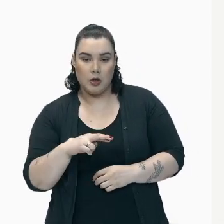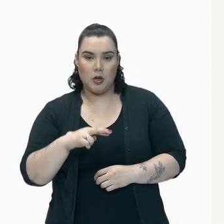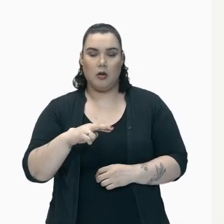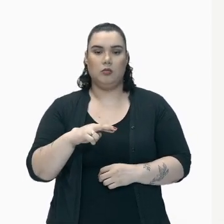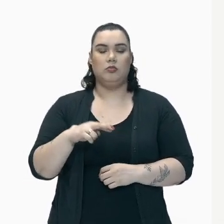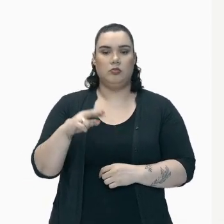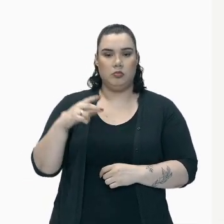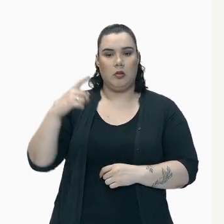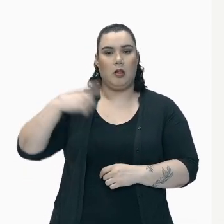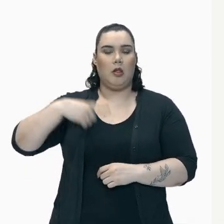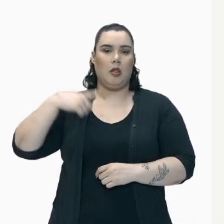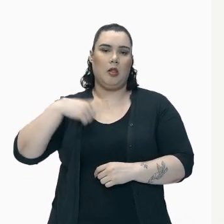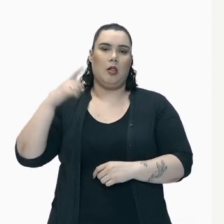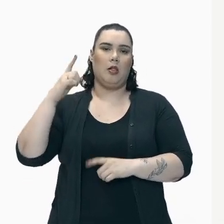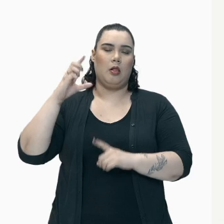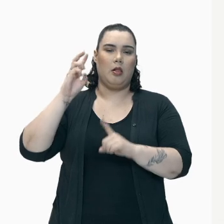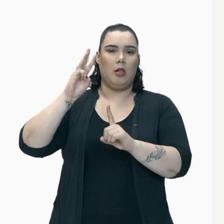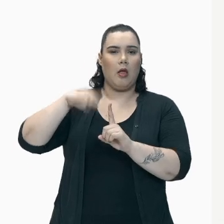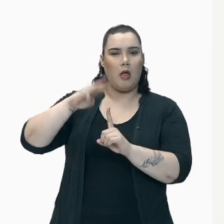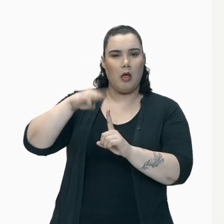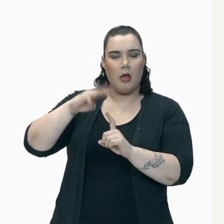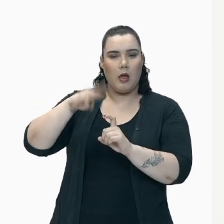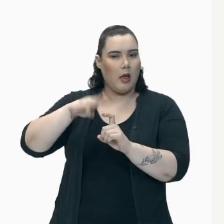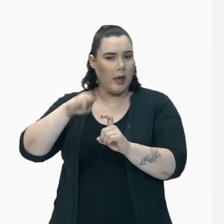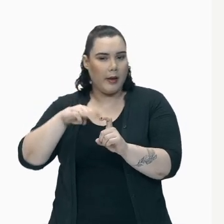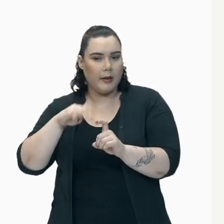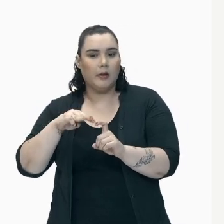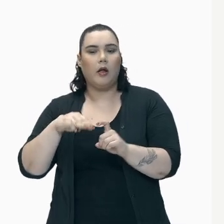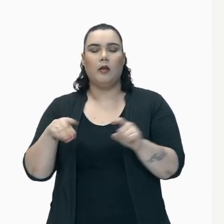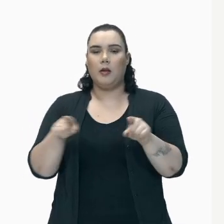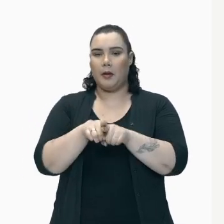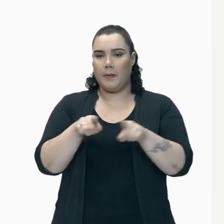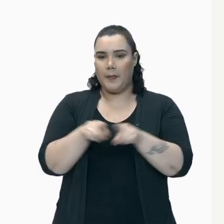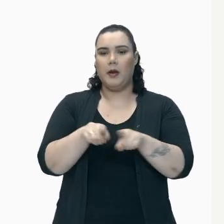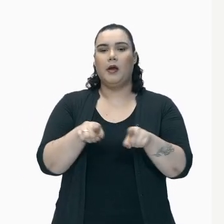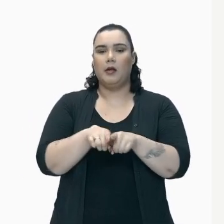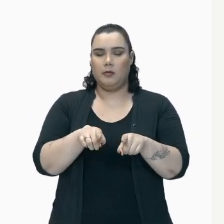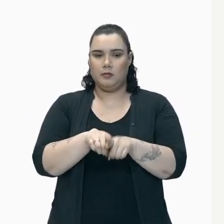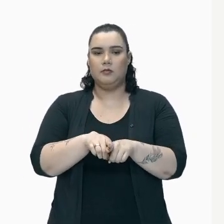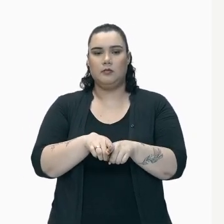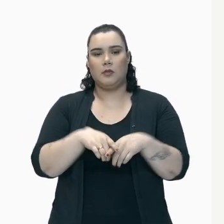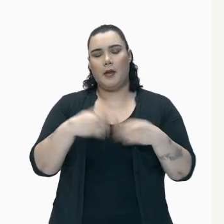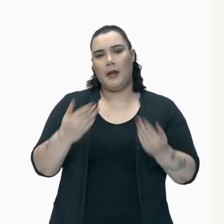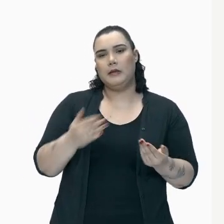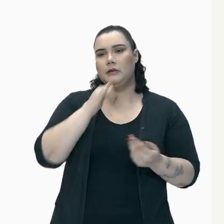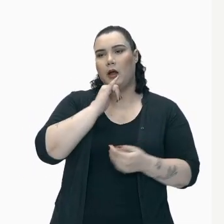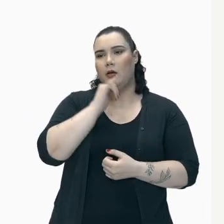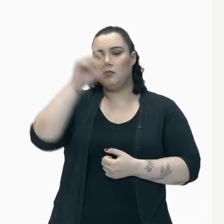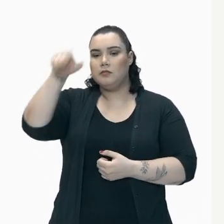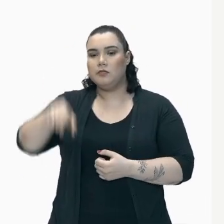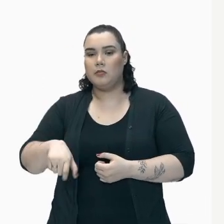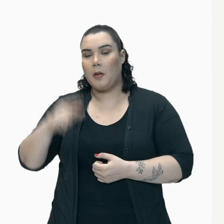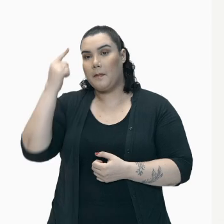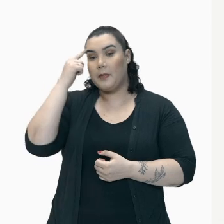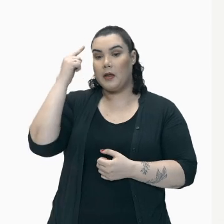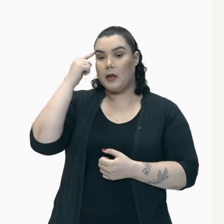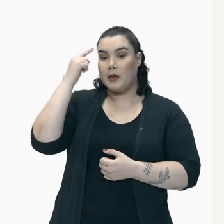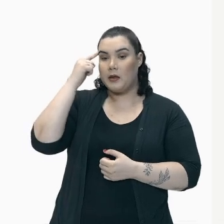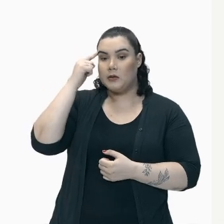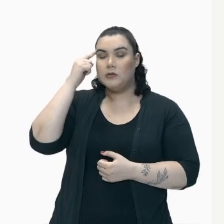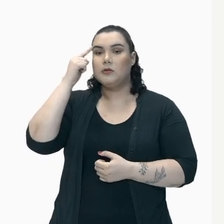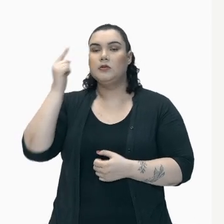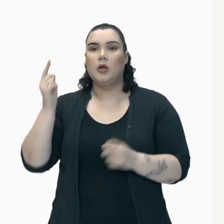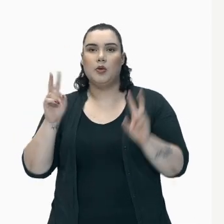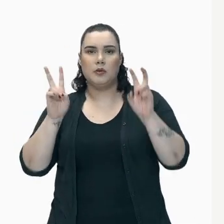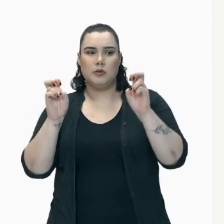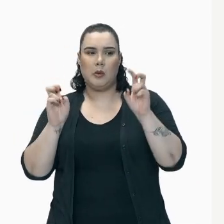as lendas. Quer dizer, o senso comum é aquilo que as pessoas pensam de certo fenômeno que nem sempre, às vezes, é